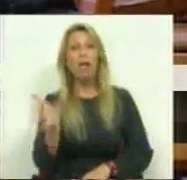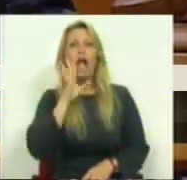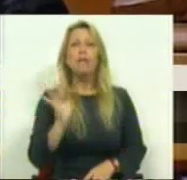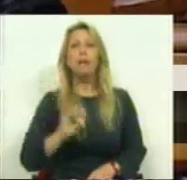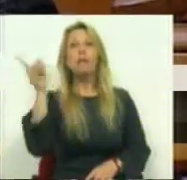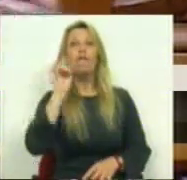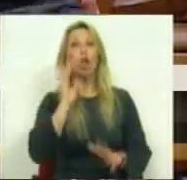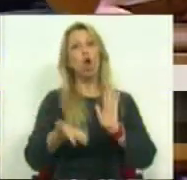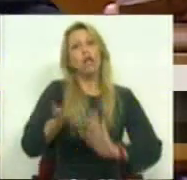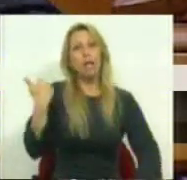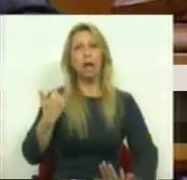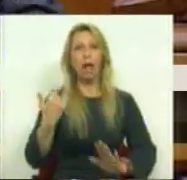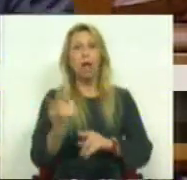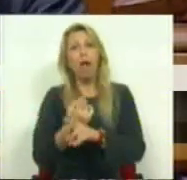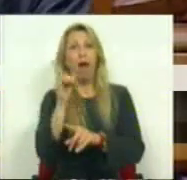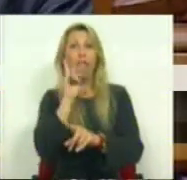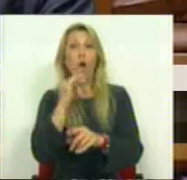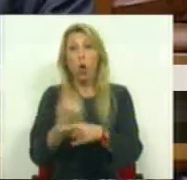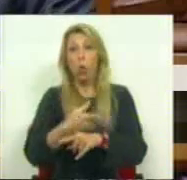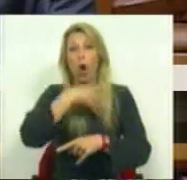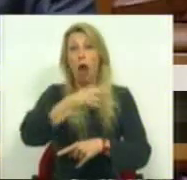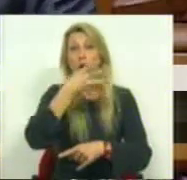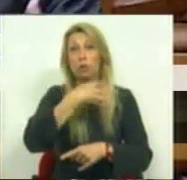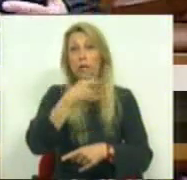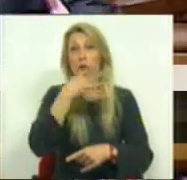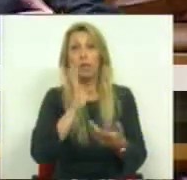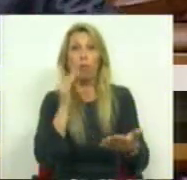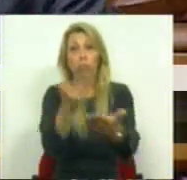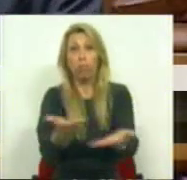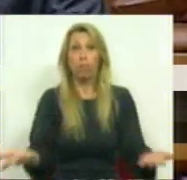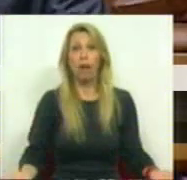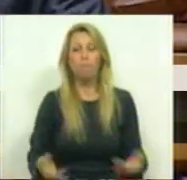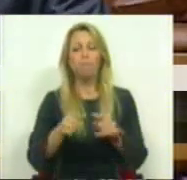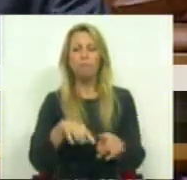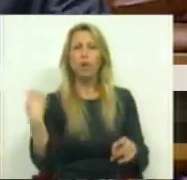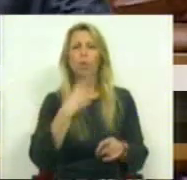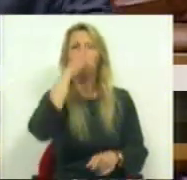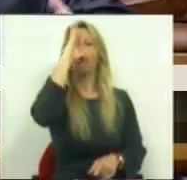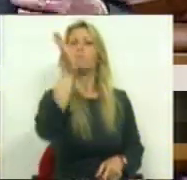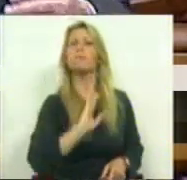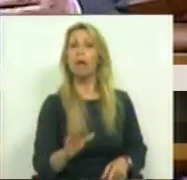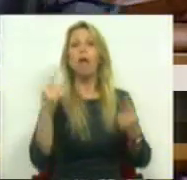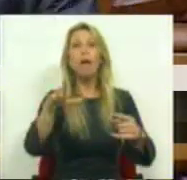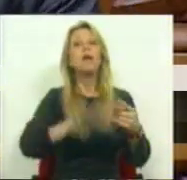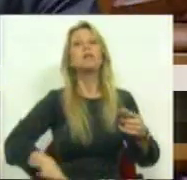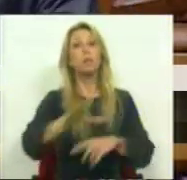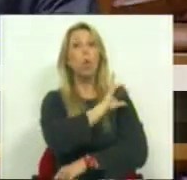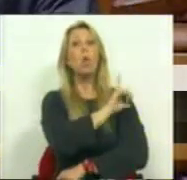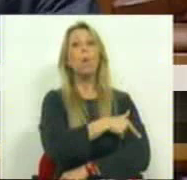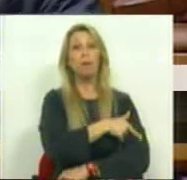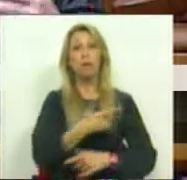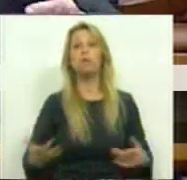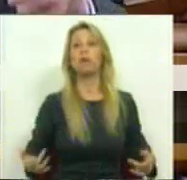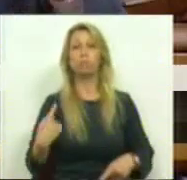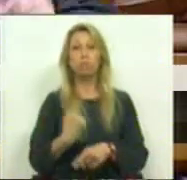e invalidar os argumentos que lhe têm vindo a ser opostos. Todos nós sabemos que há circunstâncias de competência, até